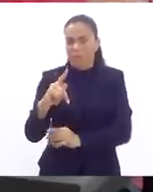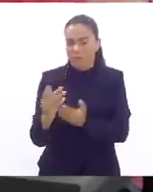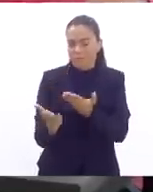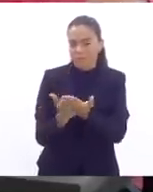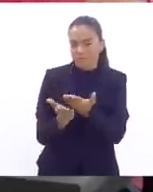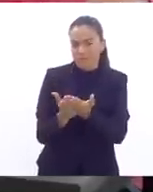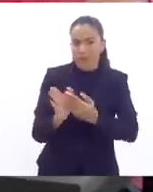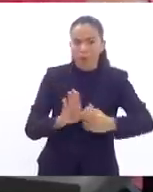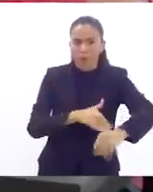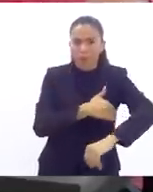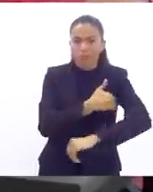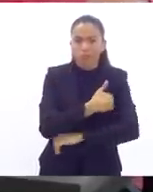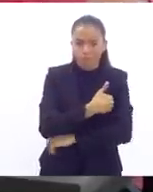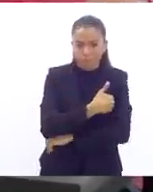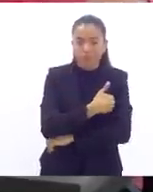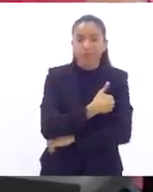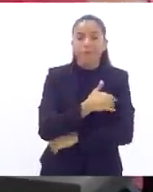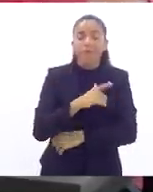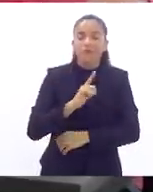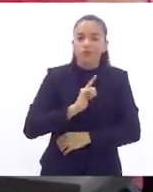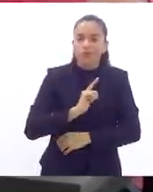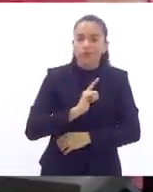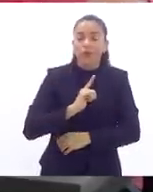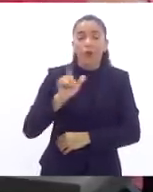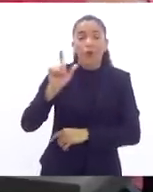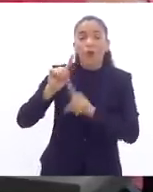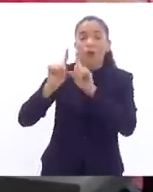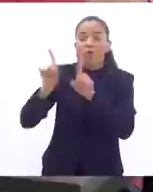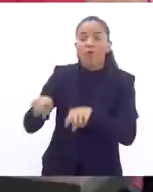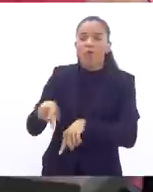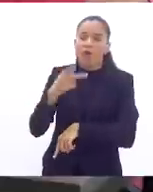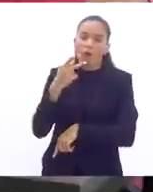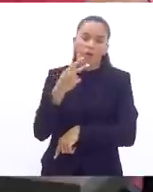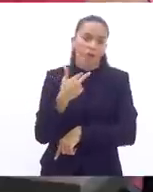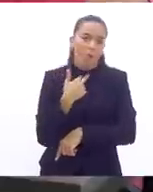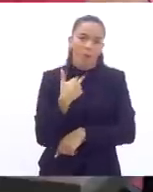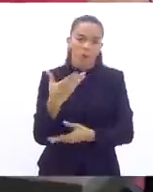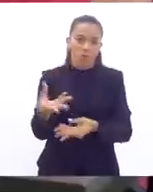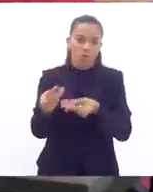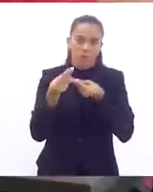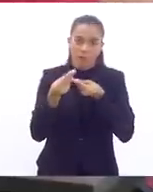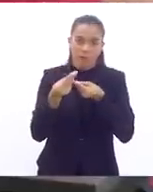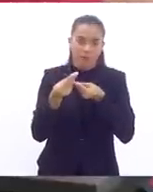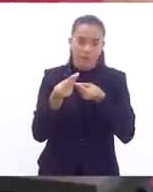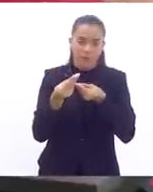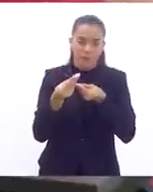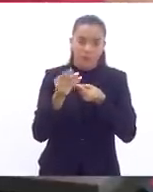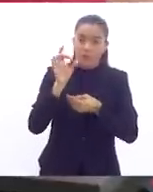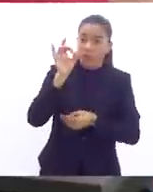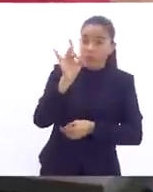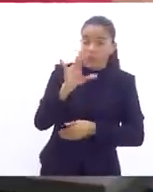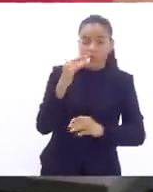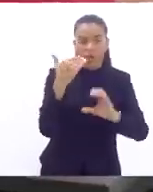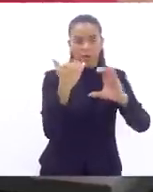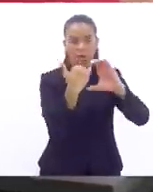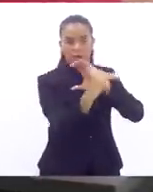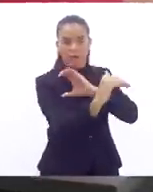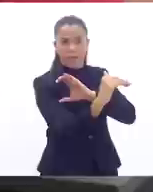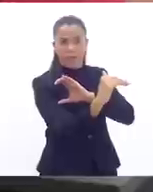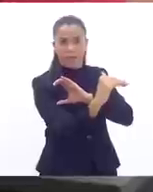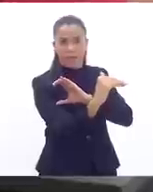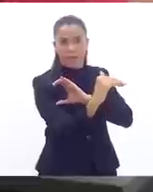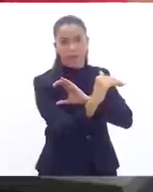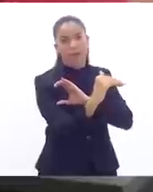tinha eu Sou pensionista o funcionário disse não posso receber só pela internet que